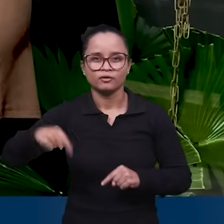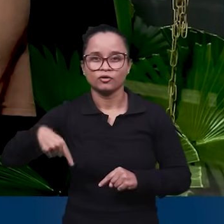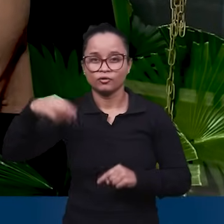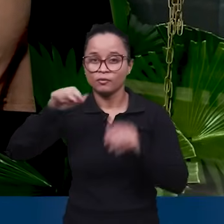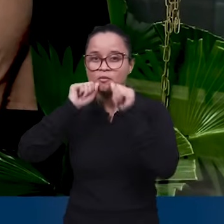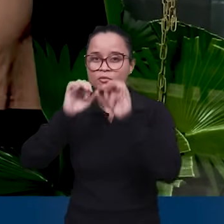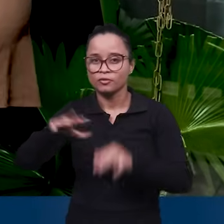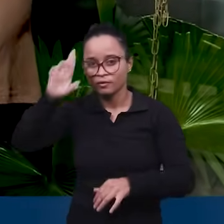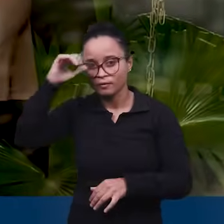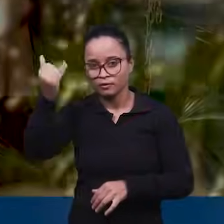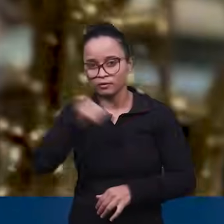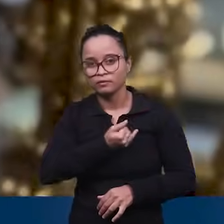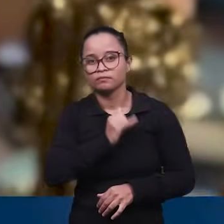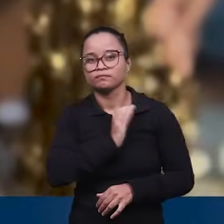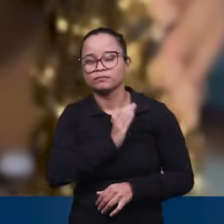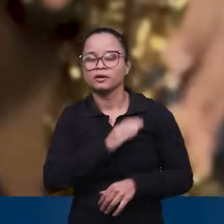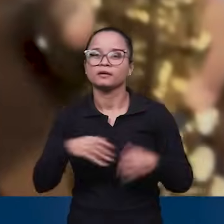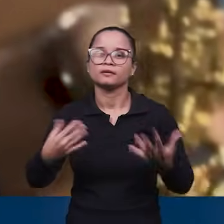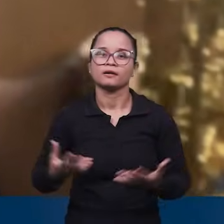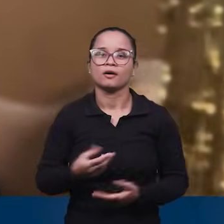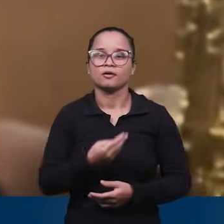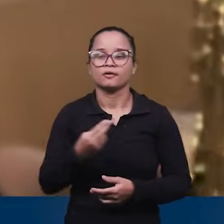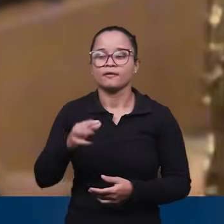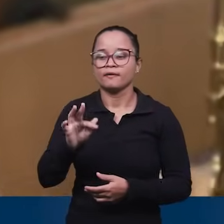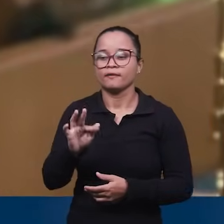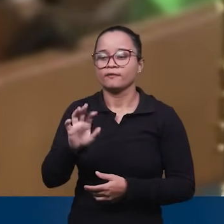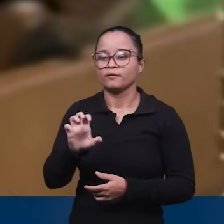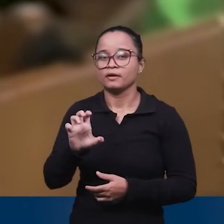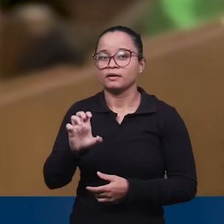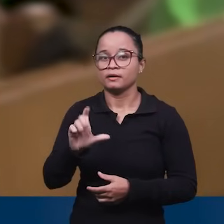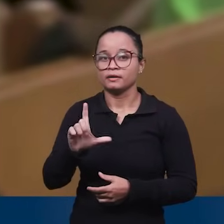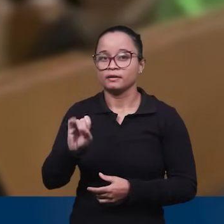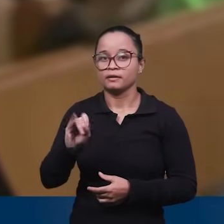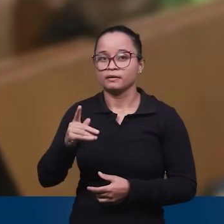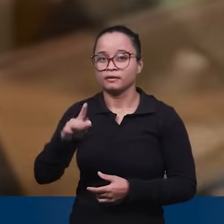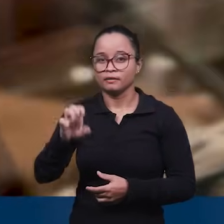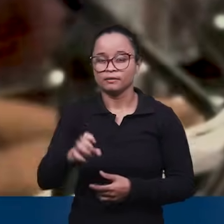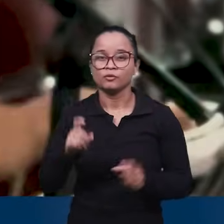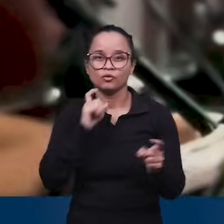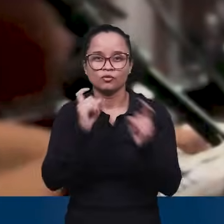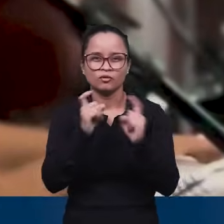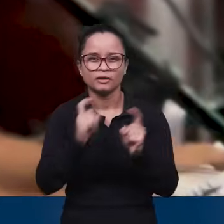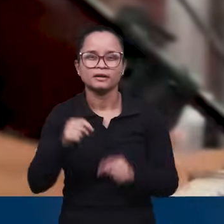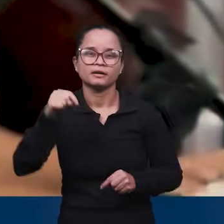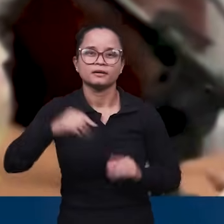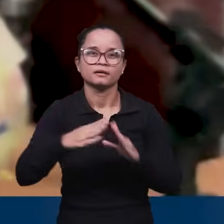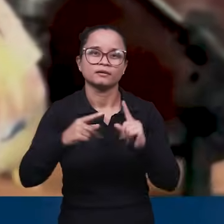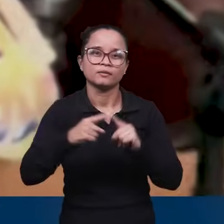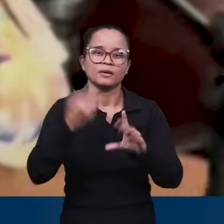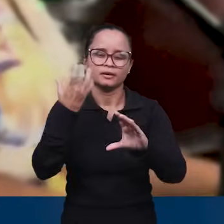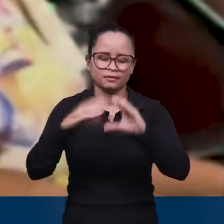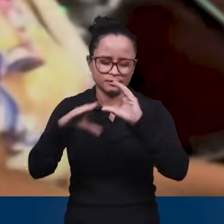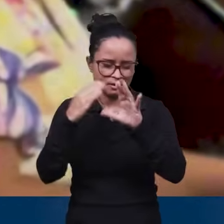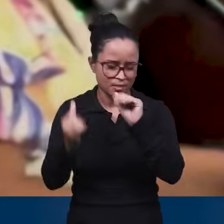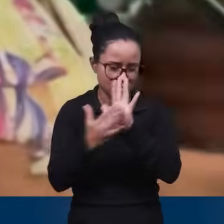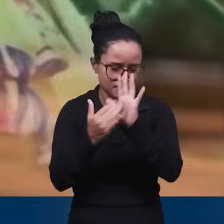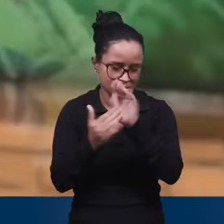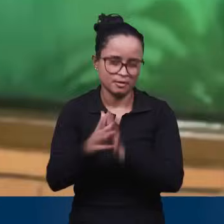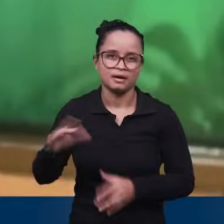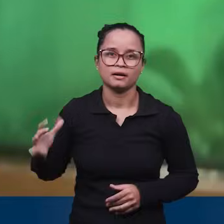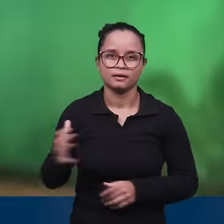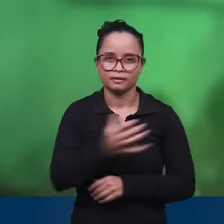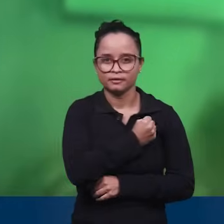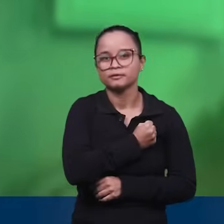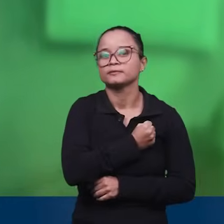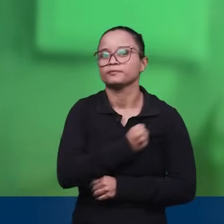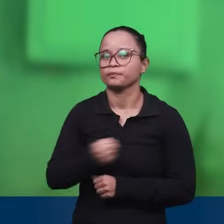e interceder ao nome do Senhor. Intercedemos a respeito dos trabalhos da igreja, do Evangelho Sem Fronteiras e da vida particular de cada